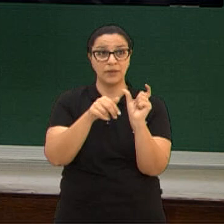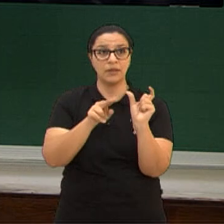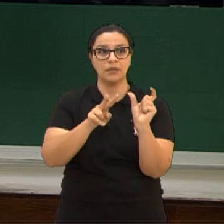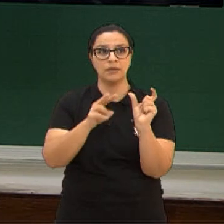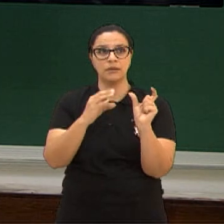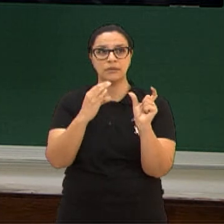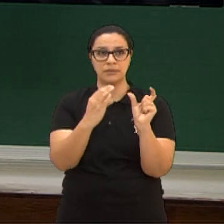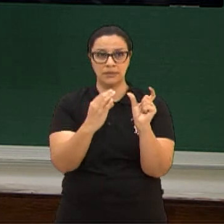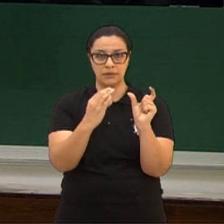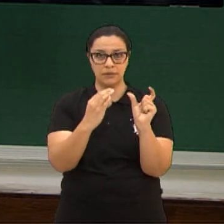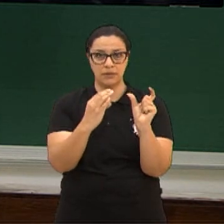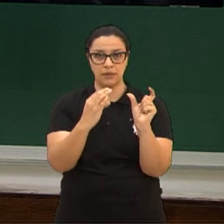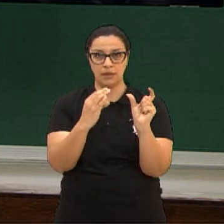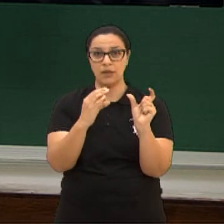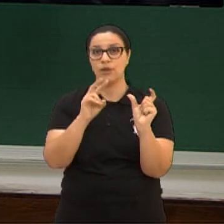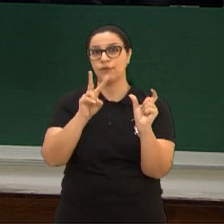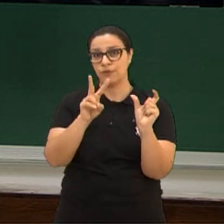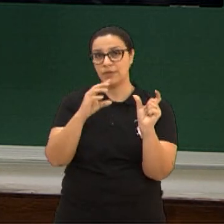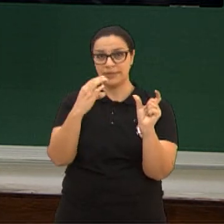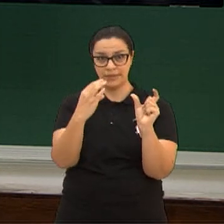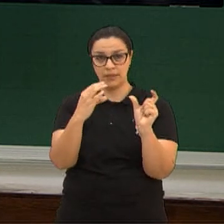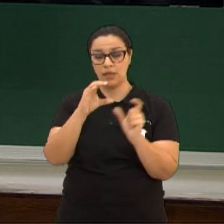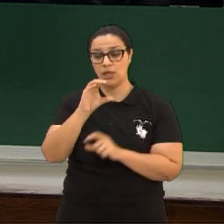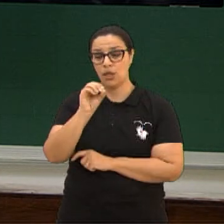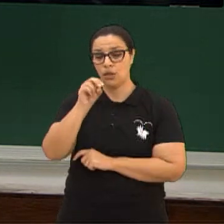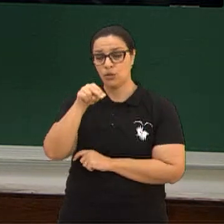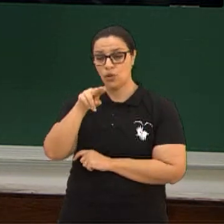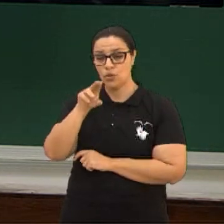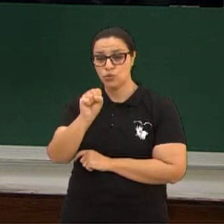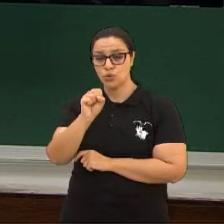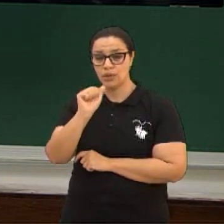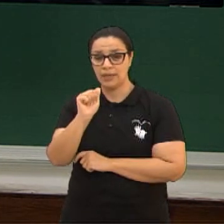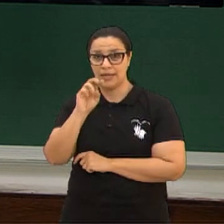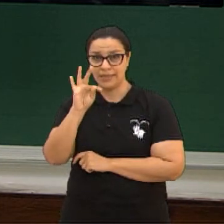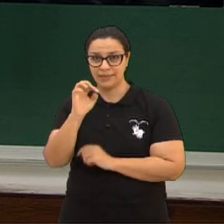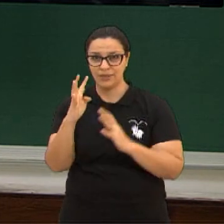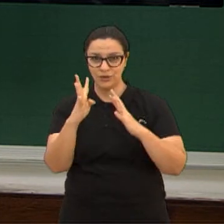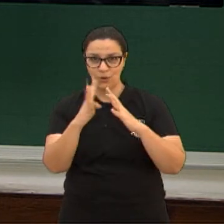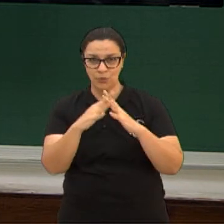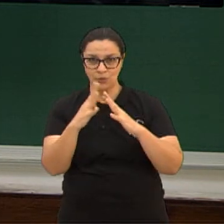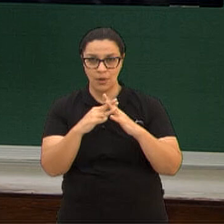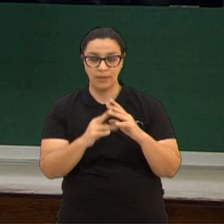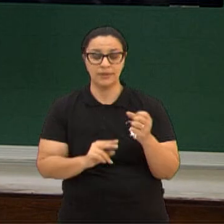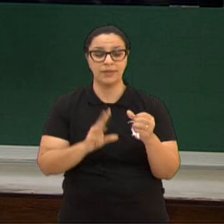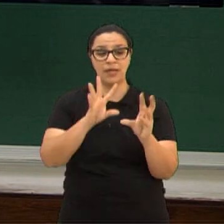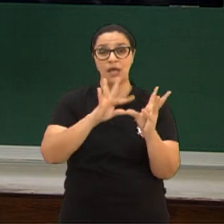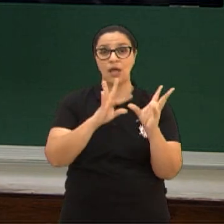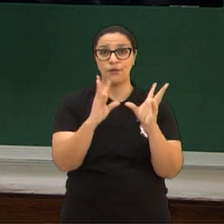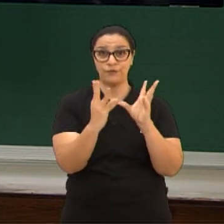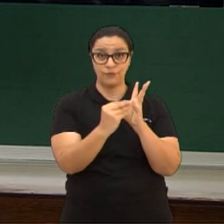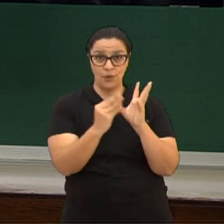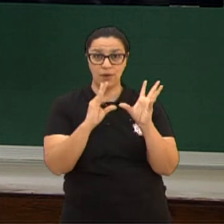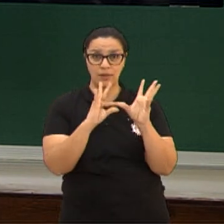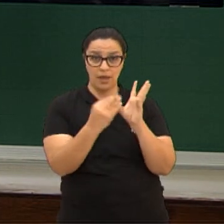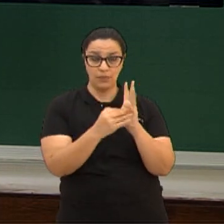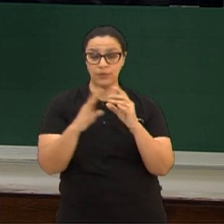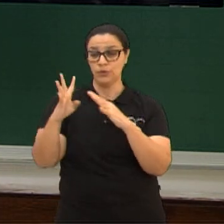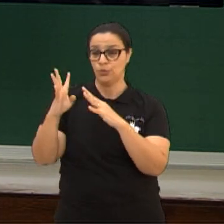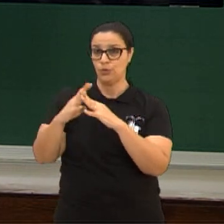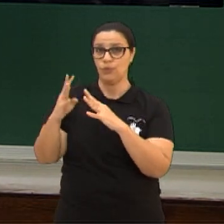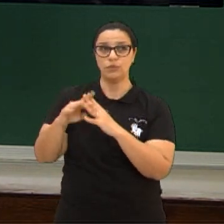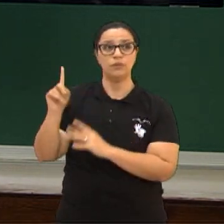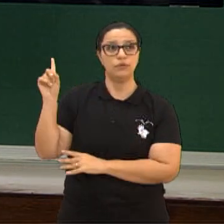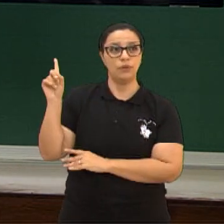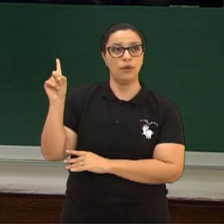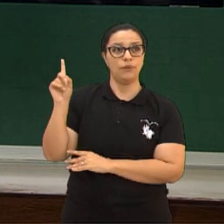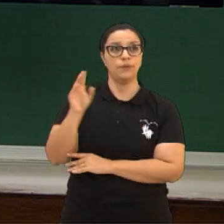uma consoante, vogal e consoante, o que eu vou fazer? Olha o verbo